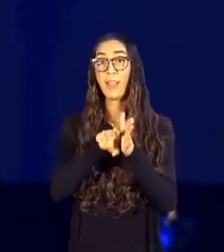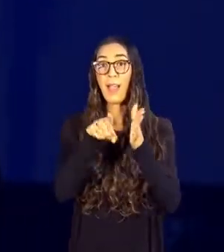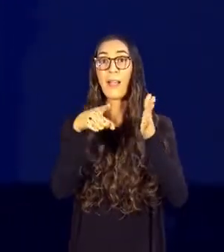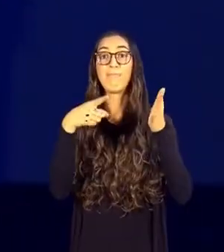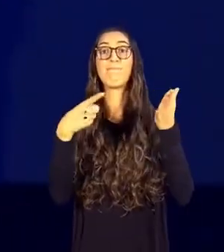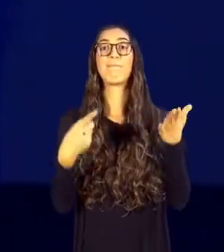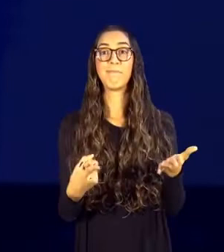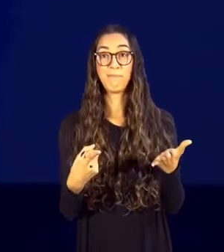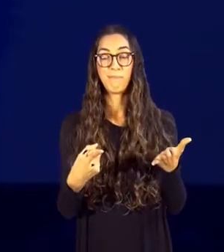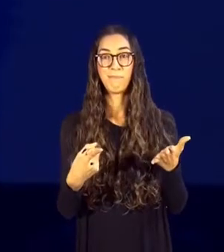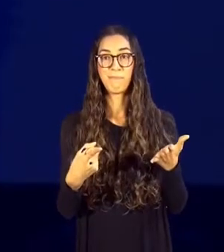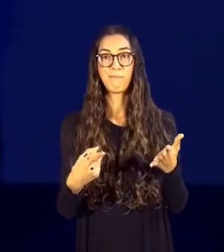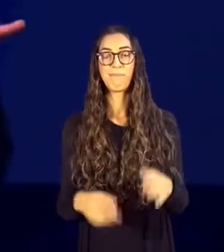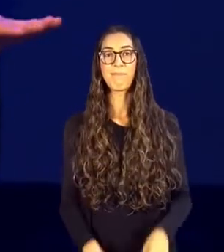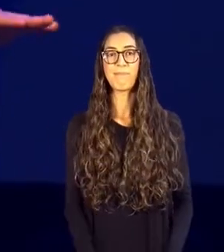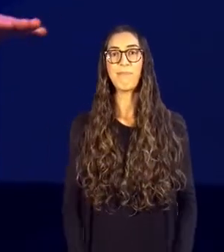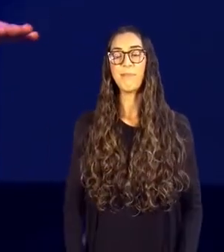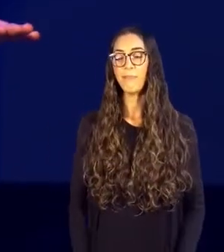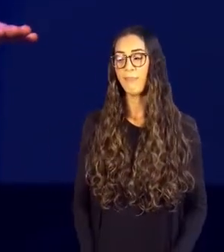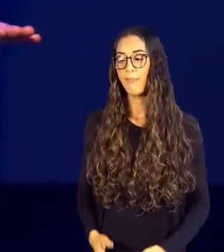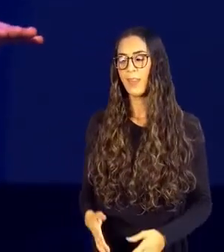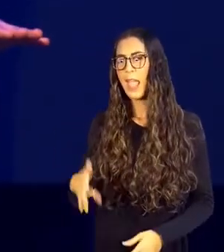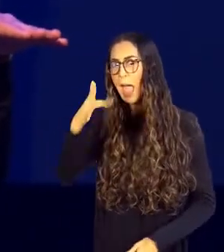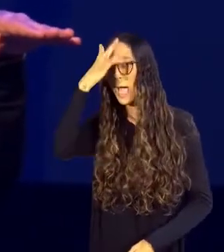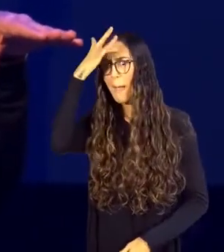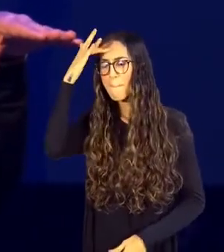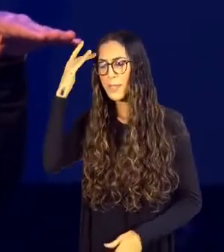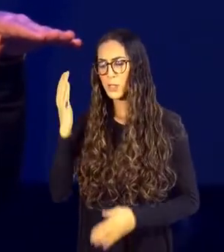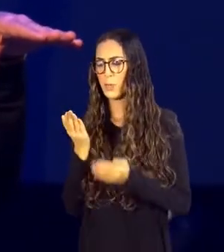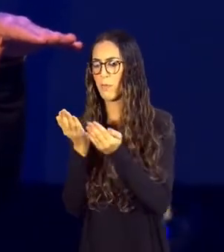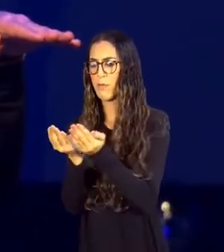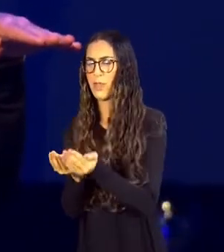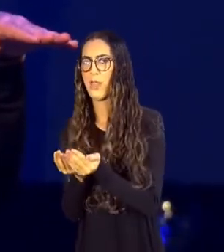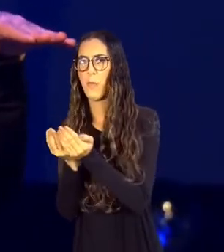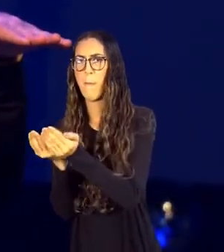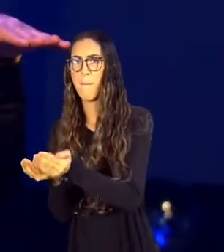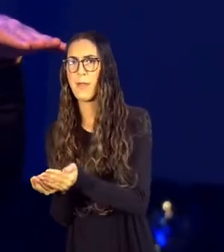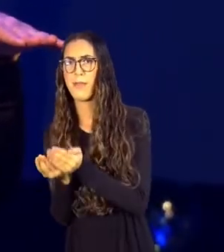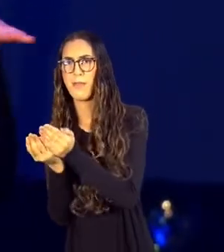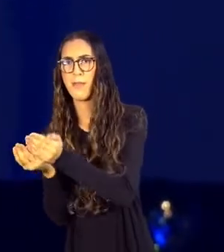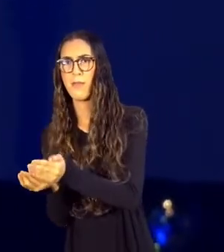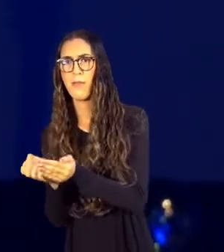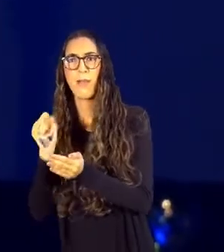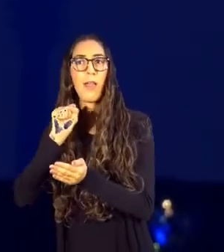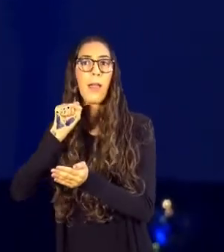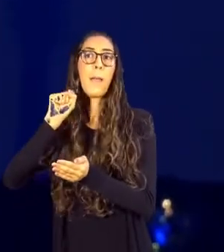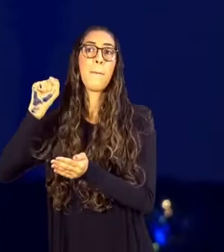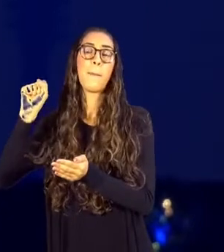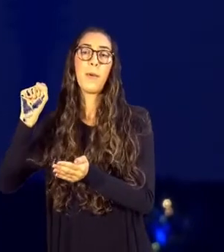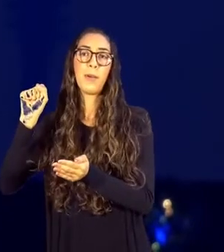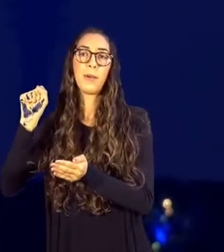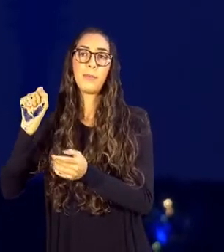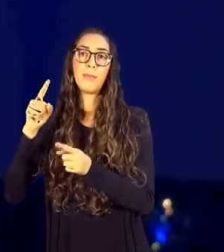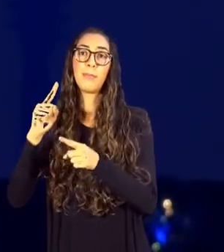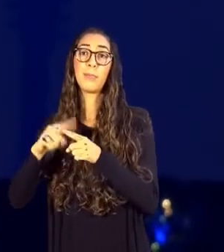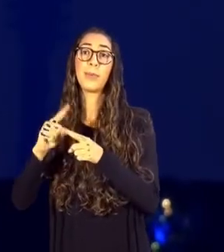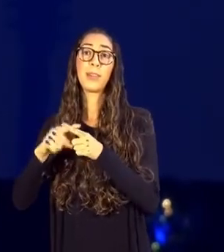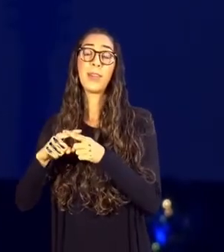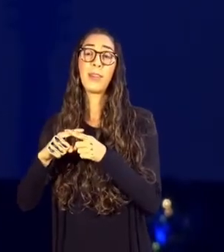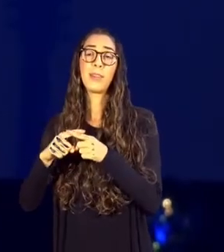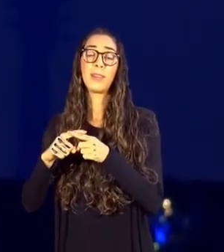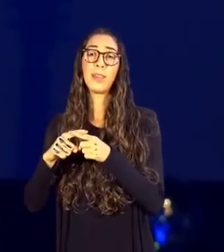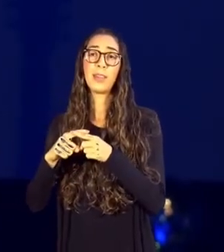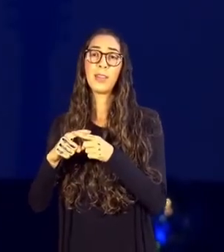se suicida, o barco dela está até a tampa de água, está morrendo já, está sucumbindo.